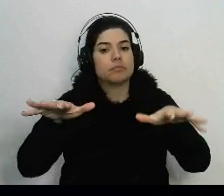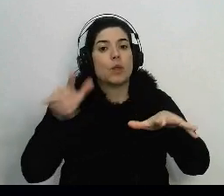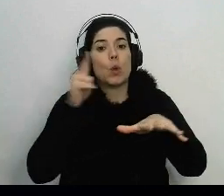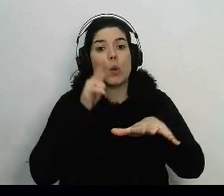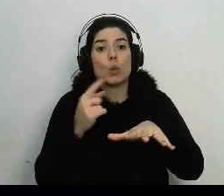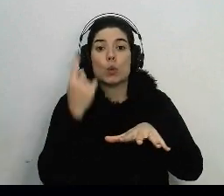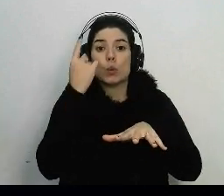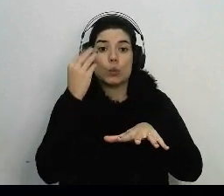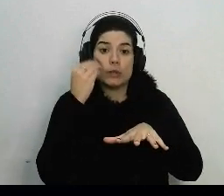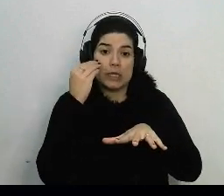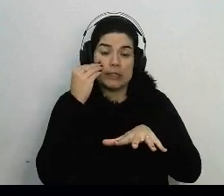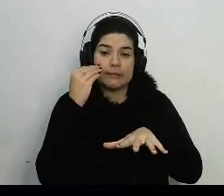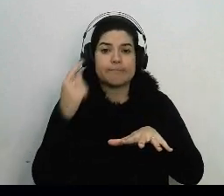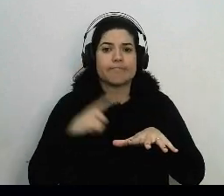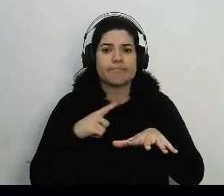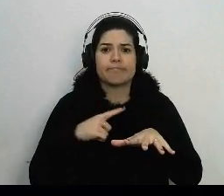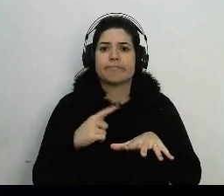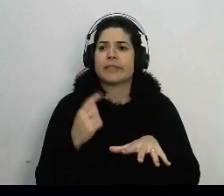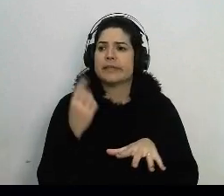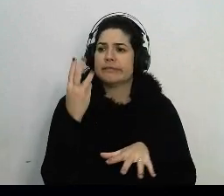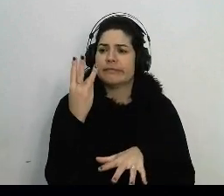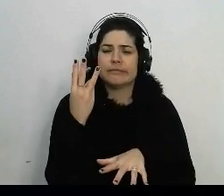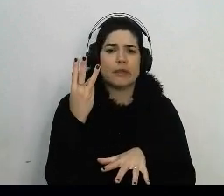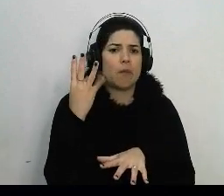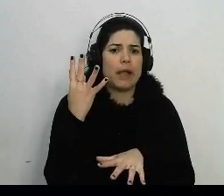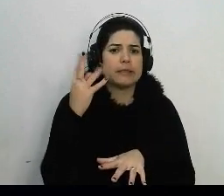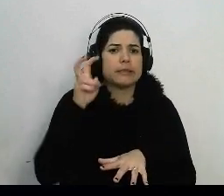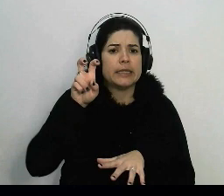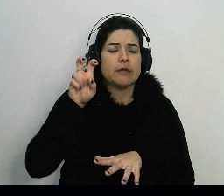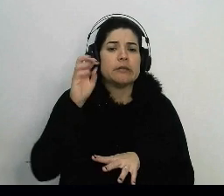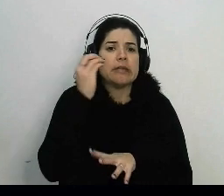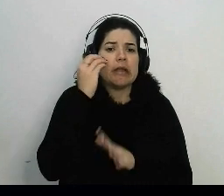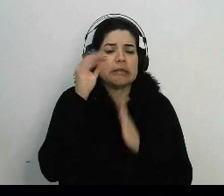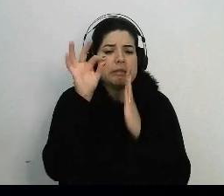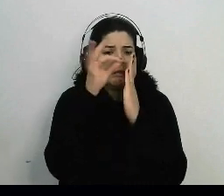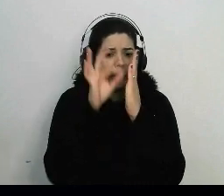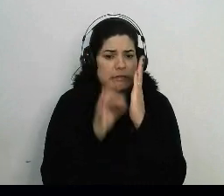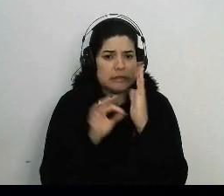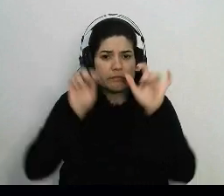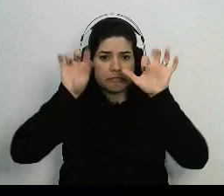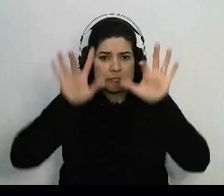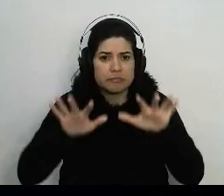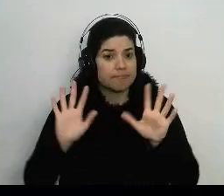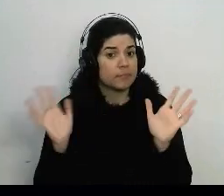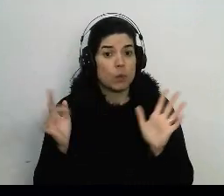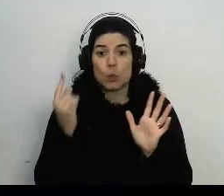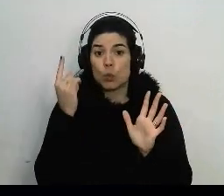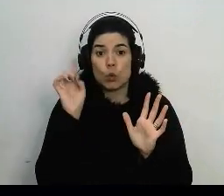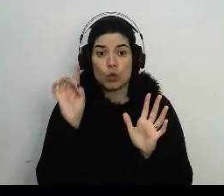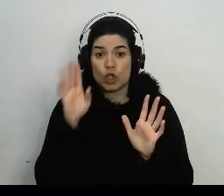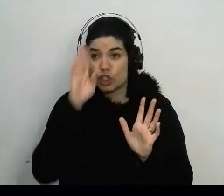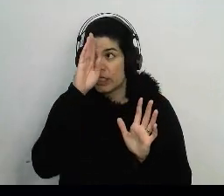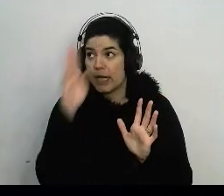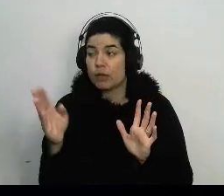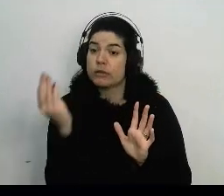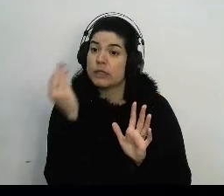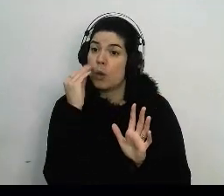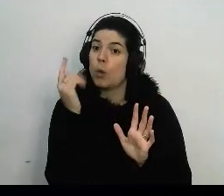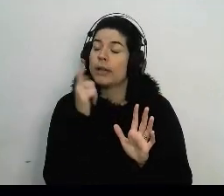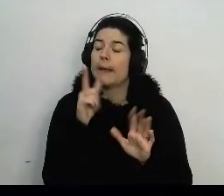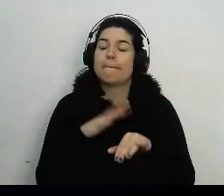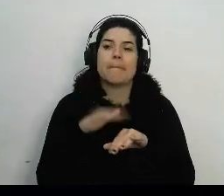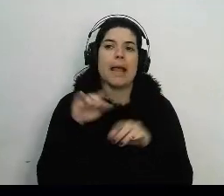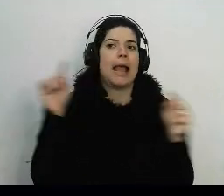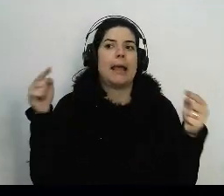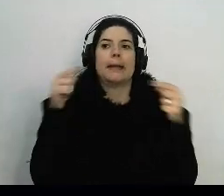escrever 3, 4, 5 classes de teste, eu vou ter uma só de testes e aquele único teste vai me gerar muito mais cobertura. Então eu vou